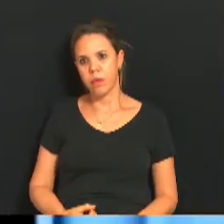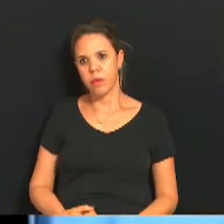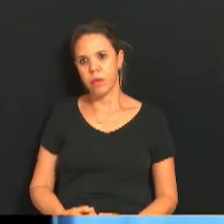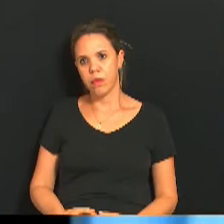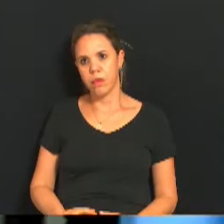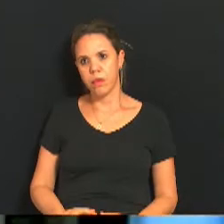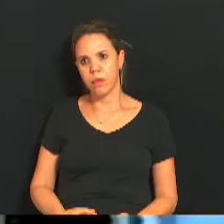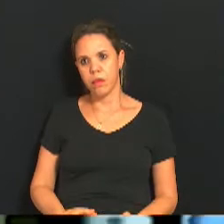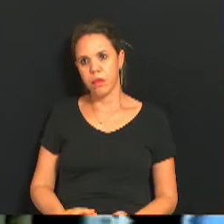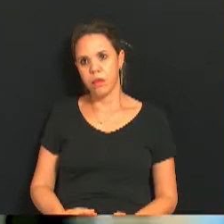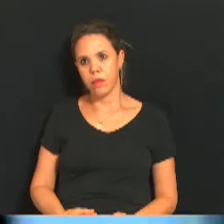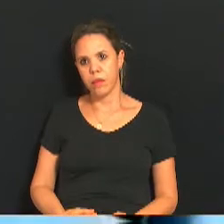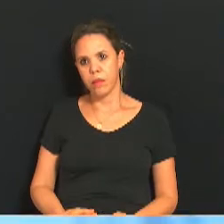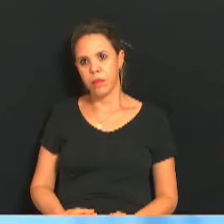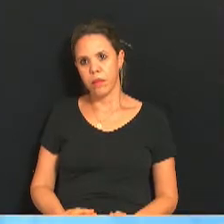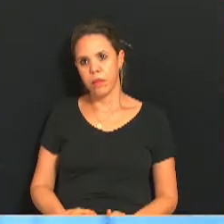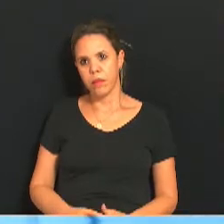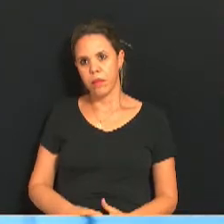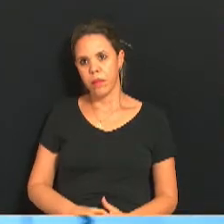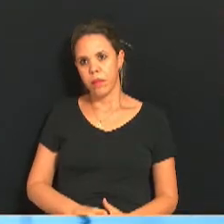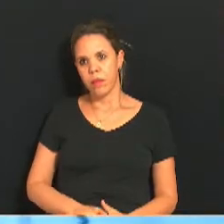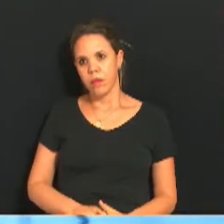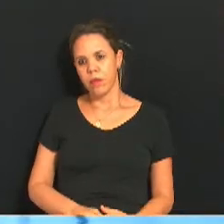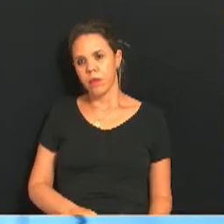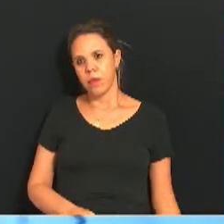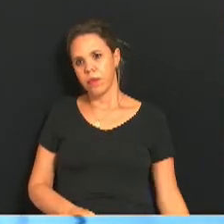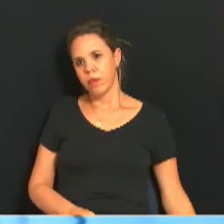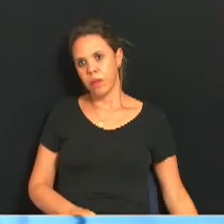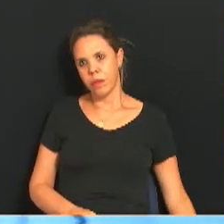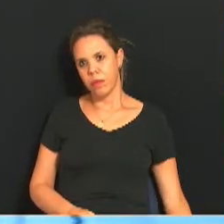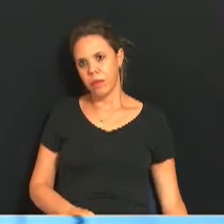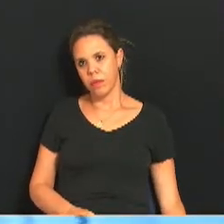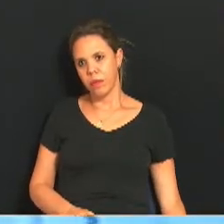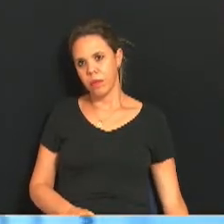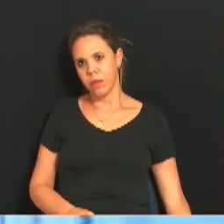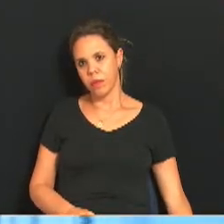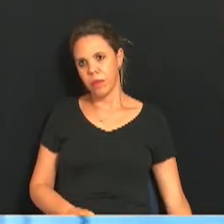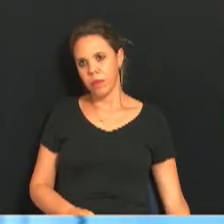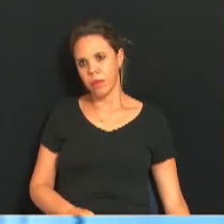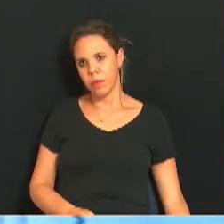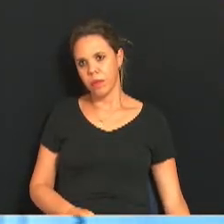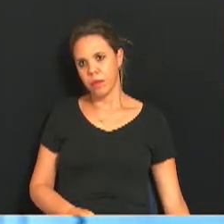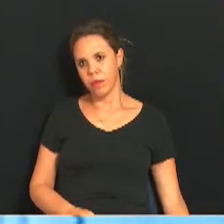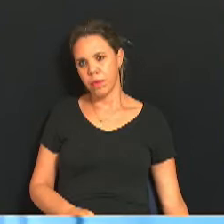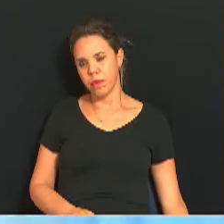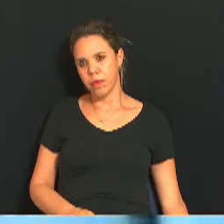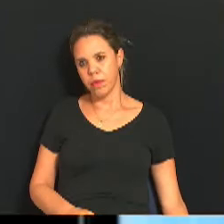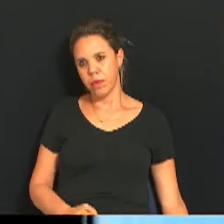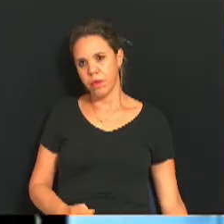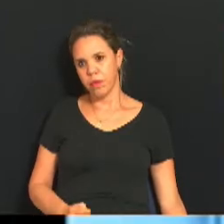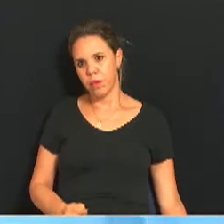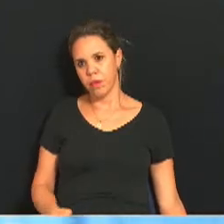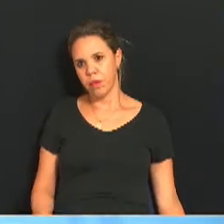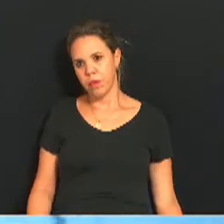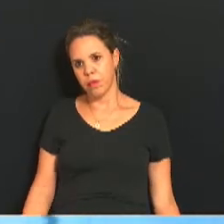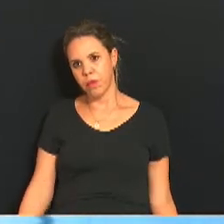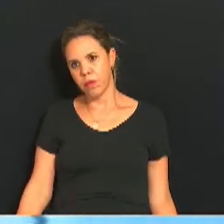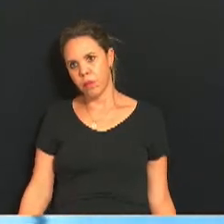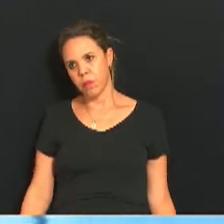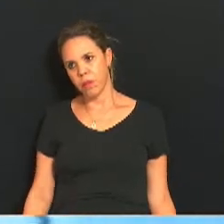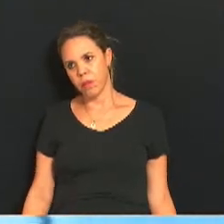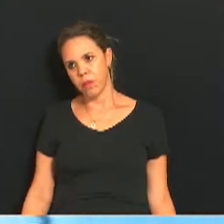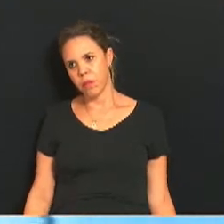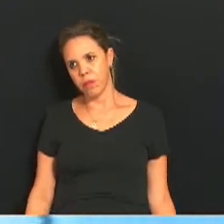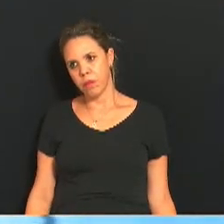palavra e já está me ouvindo Claro para vocês estão